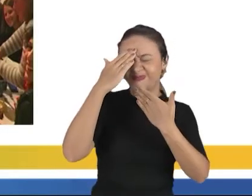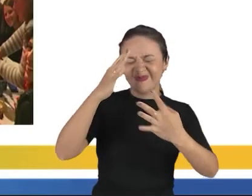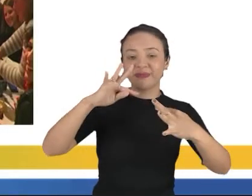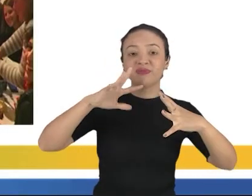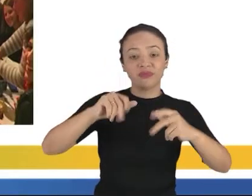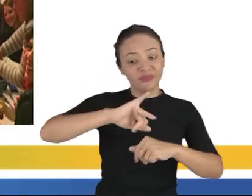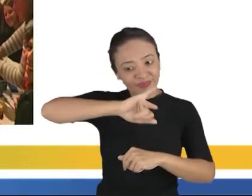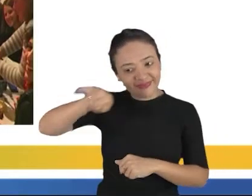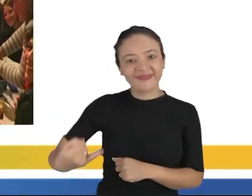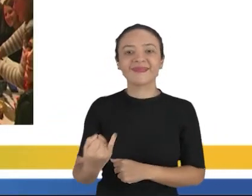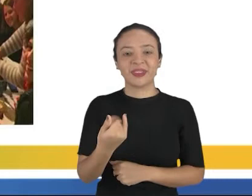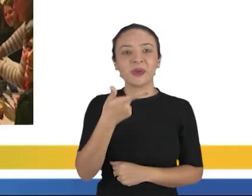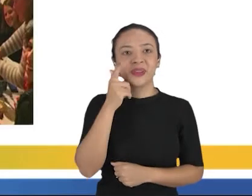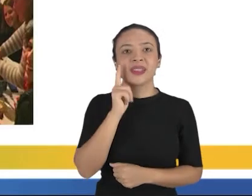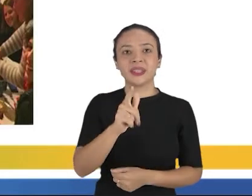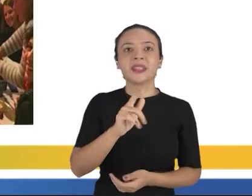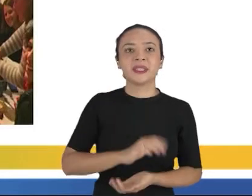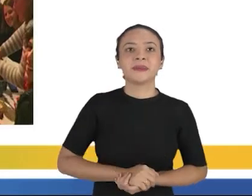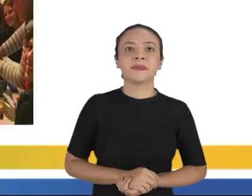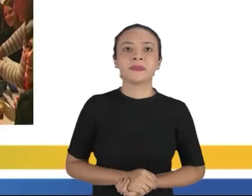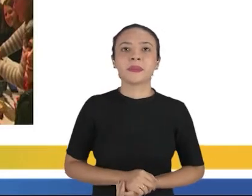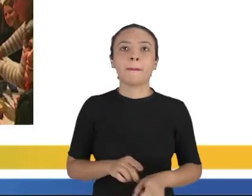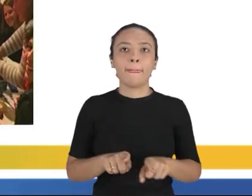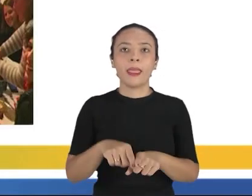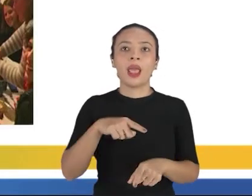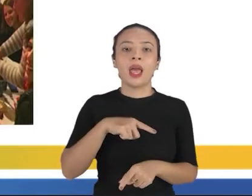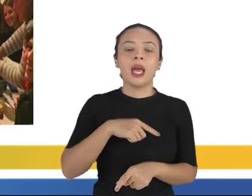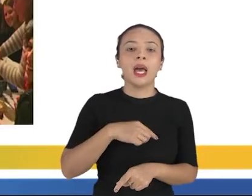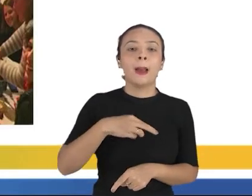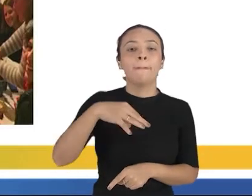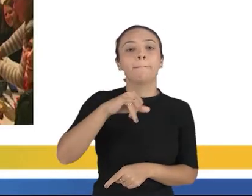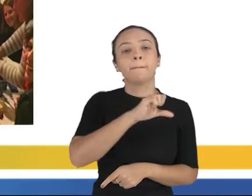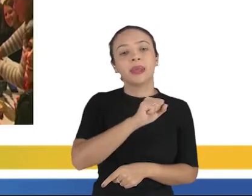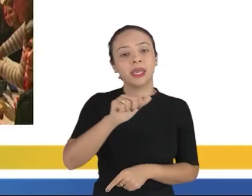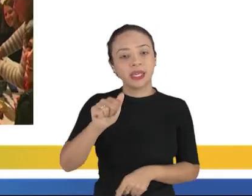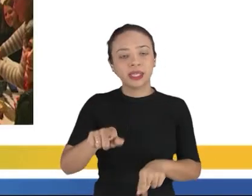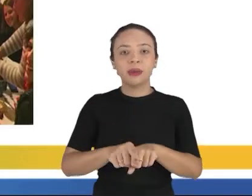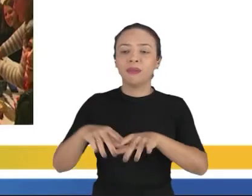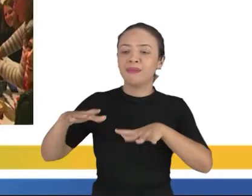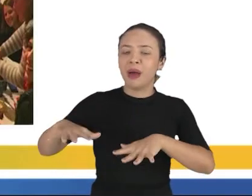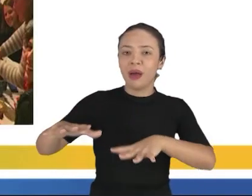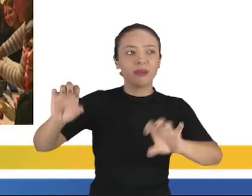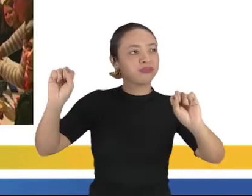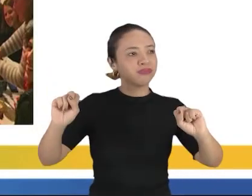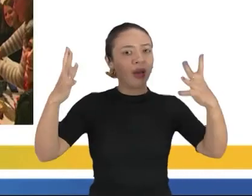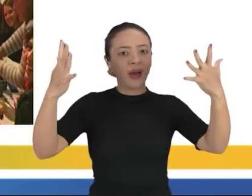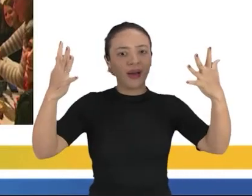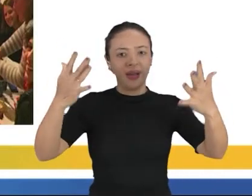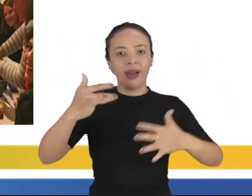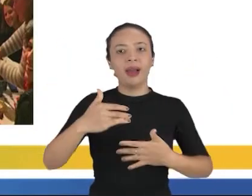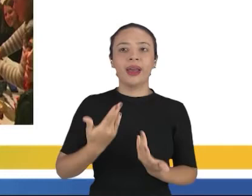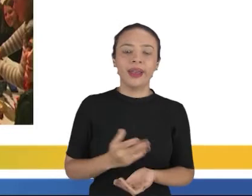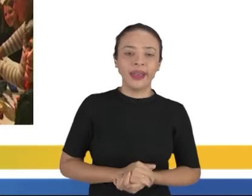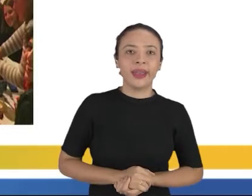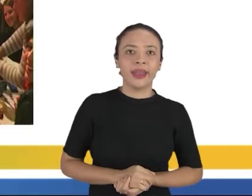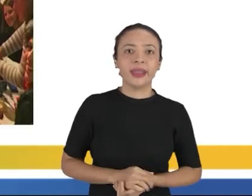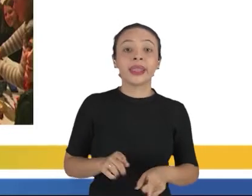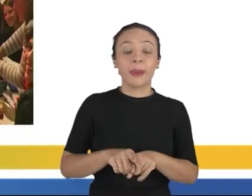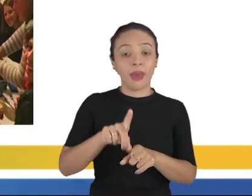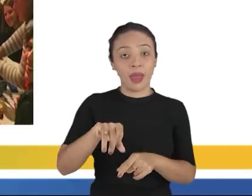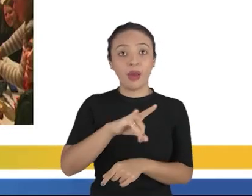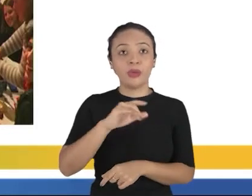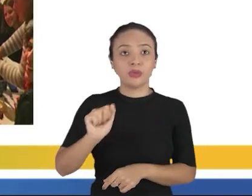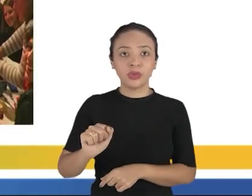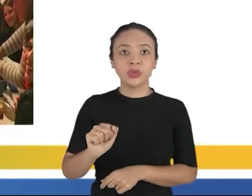as conquistas. Há também missas, grandes festas, desfiles e celebrações para comemorar a data. A data também é conhecida